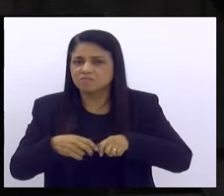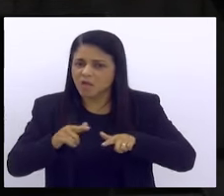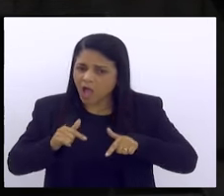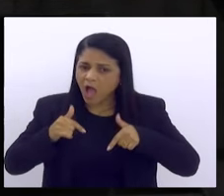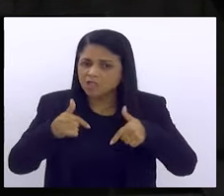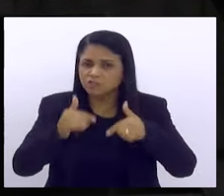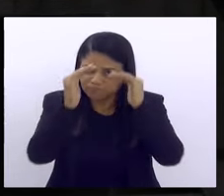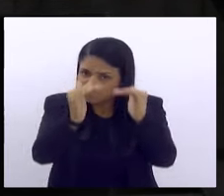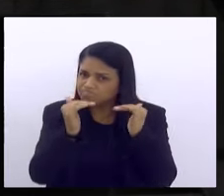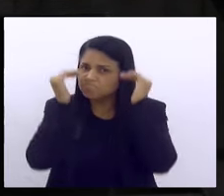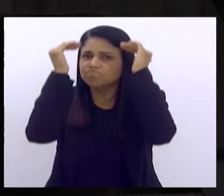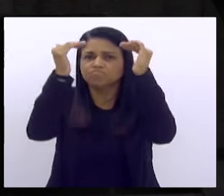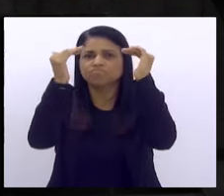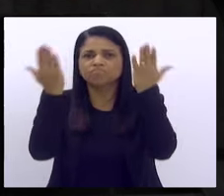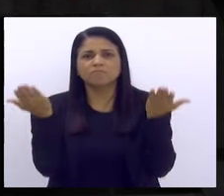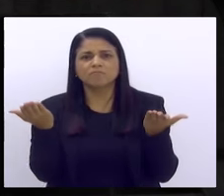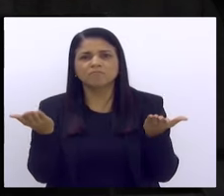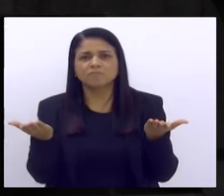com autoridade.